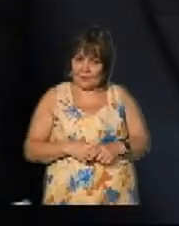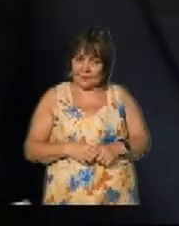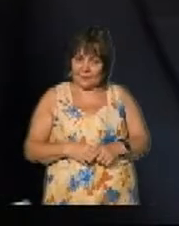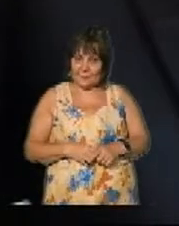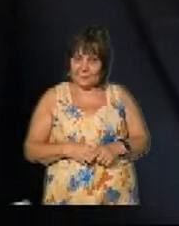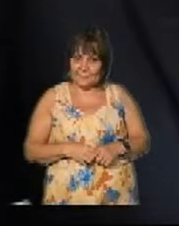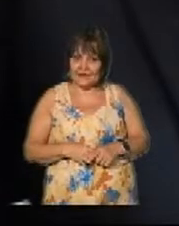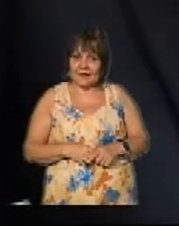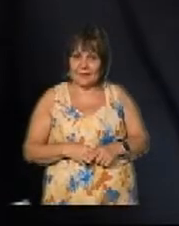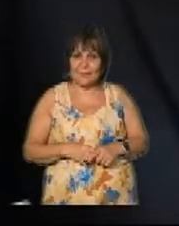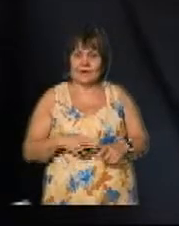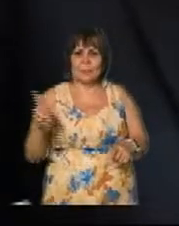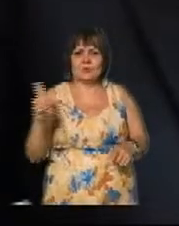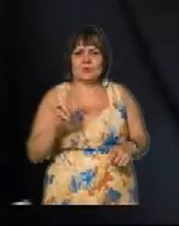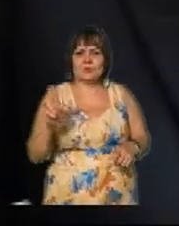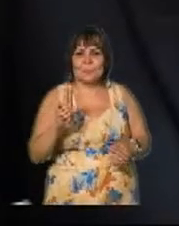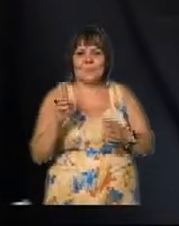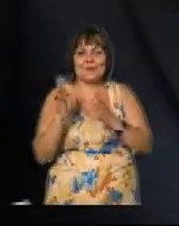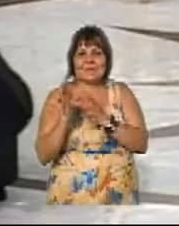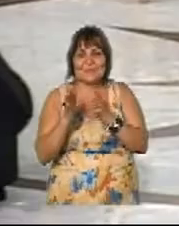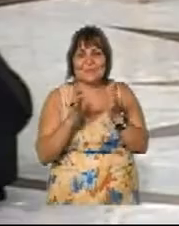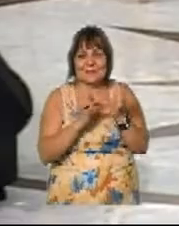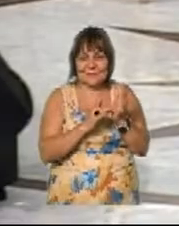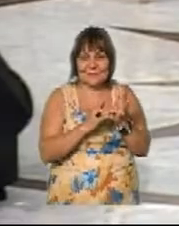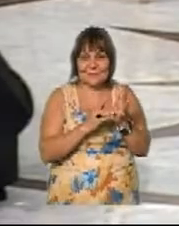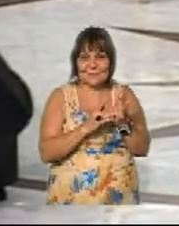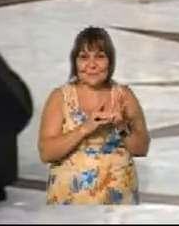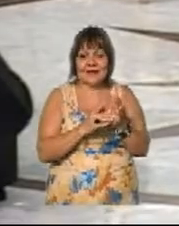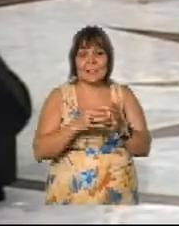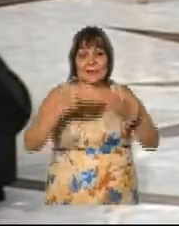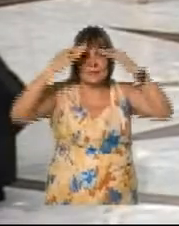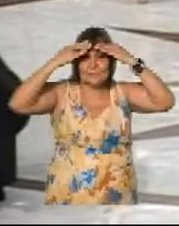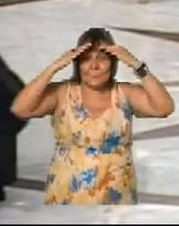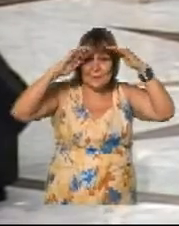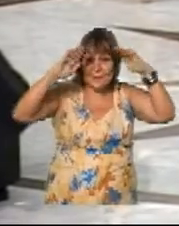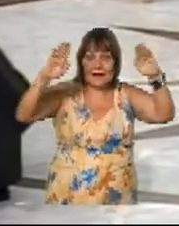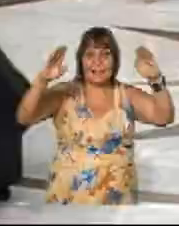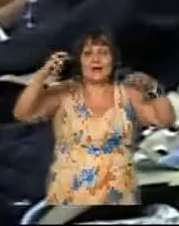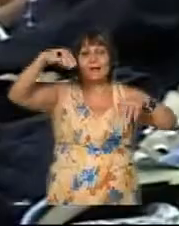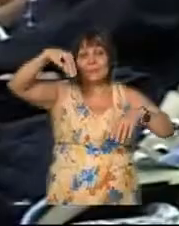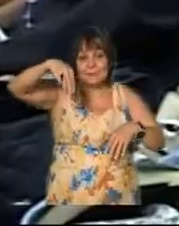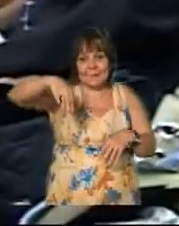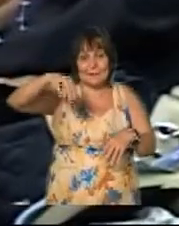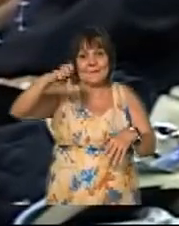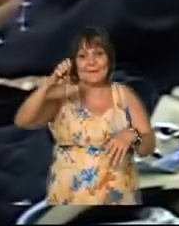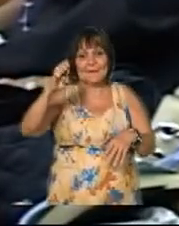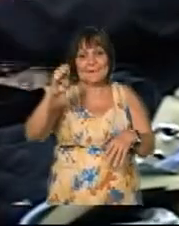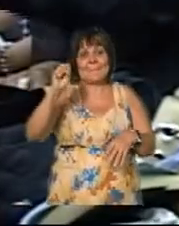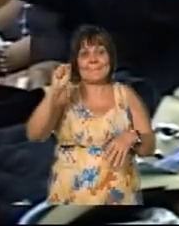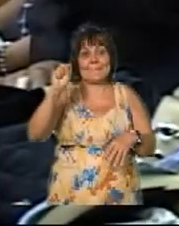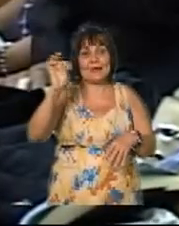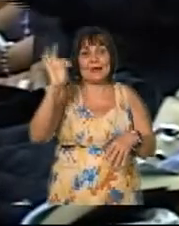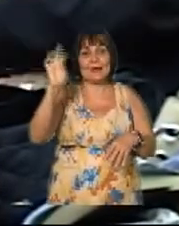Veja quantos nomes de Deus já estudamos esta noite, né? E se ele é soberano na tua vida, significa que ele tem o controle sobre a tua